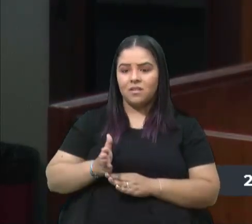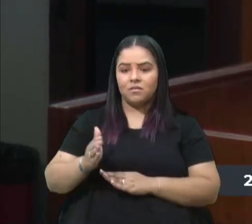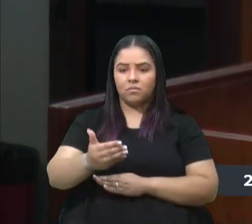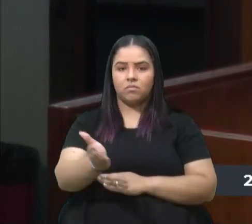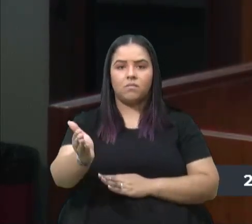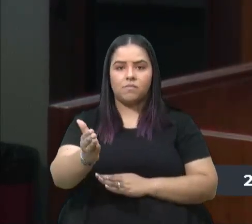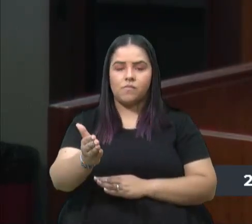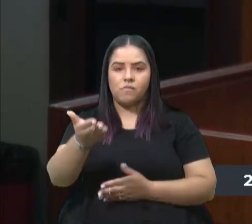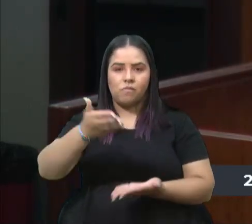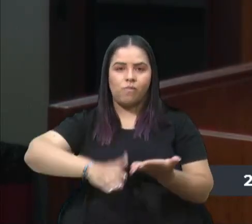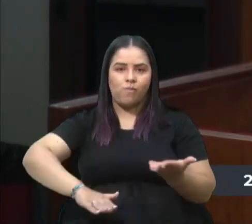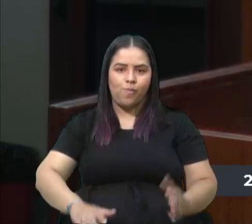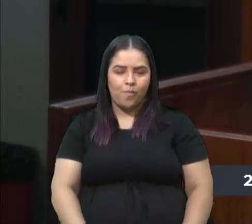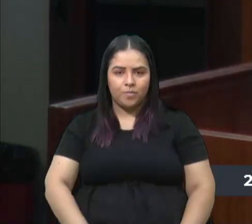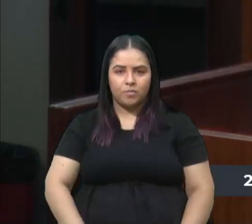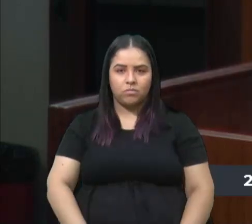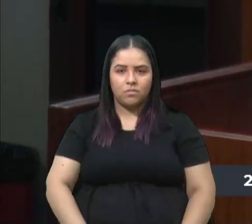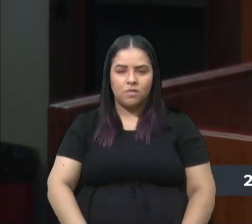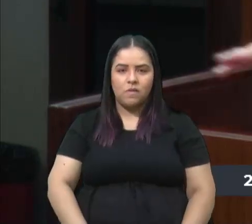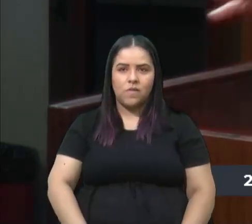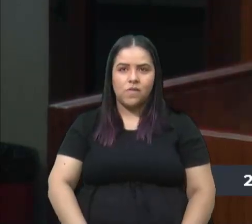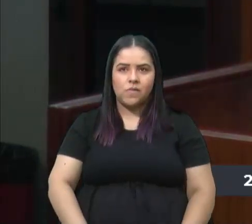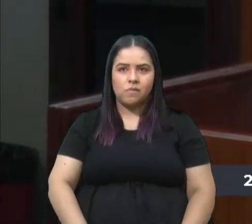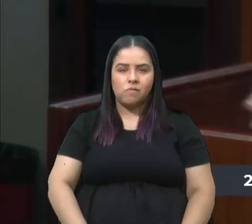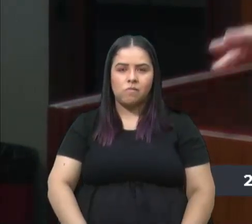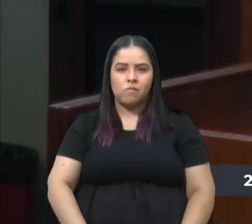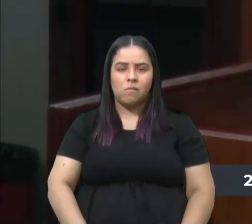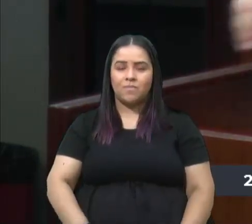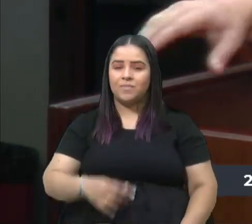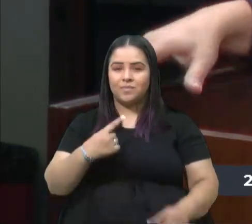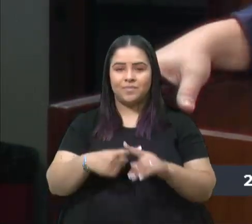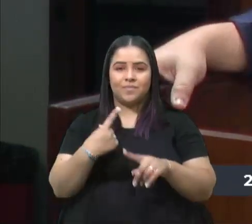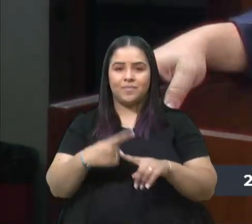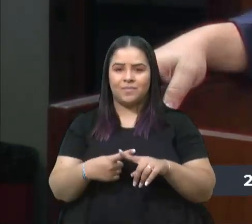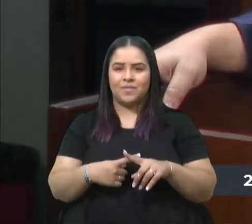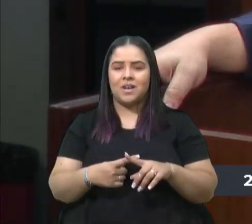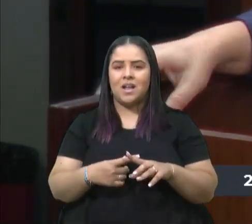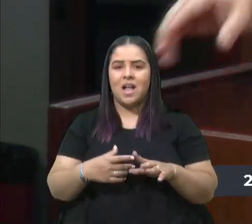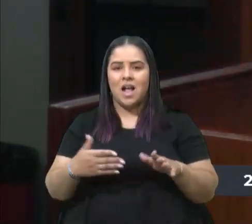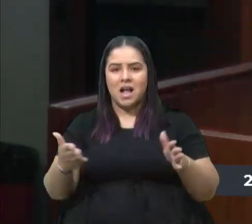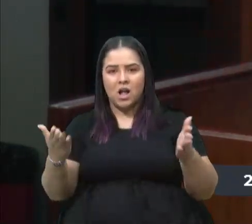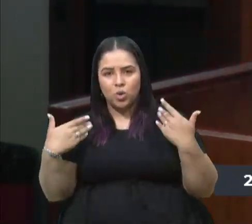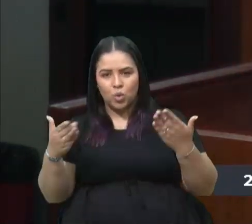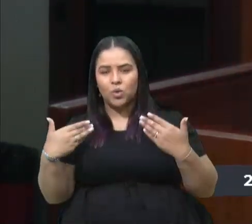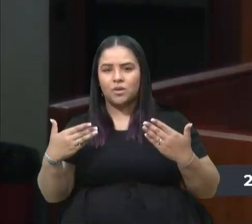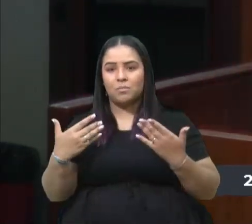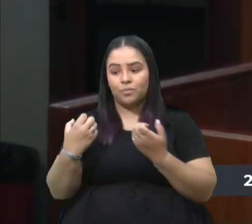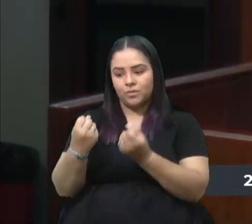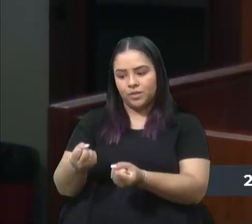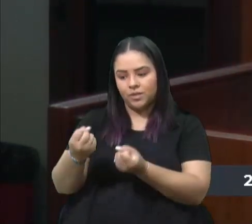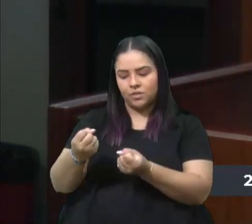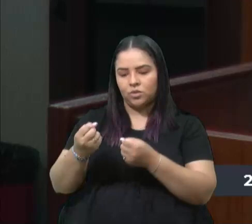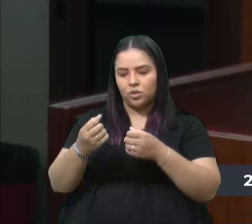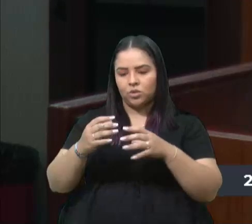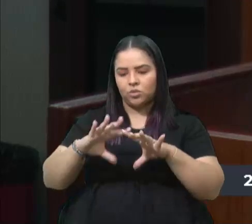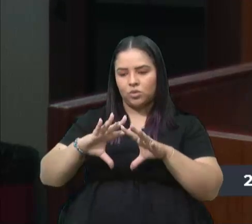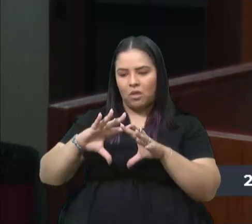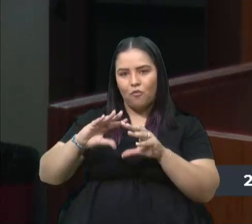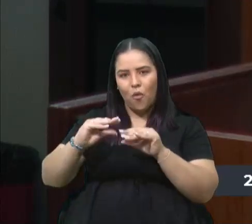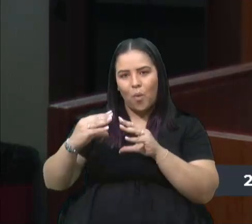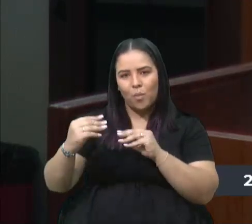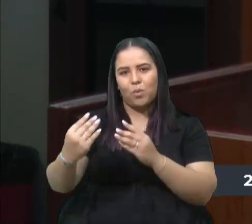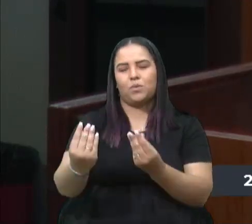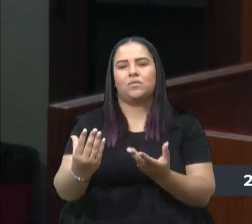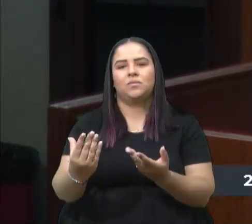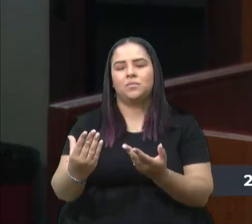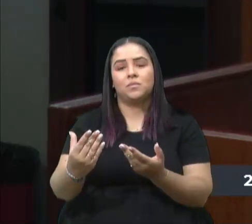acavalado. Ele derreteu lá do calor e tanto peso, enfim, que a gente também era mais um pedido